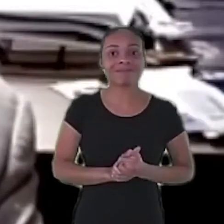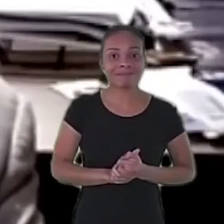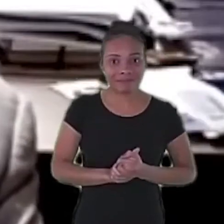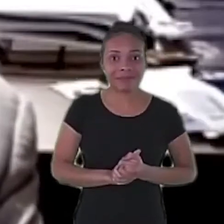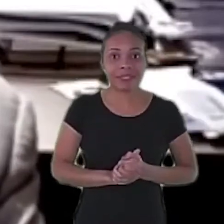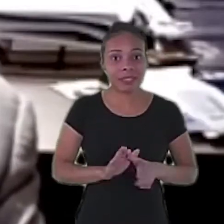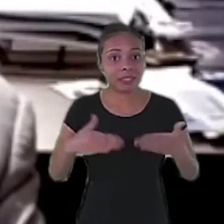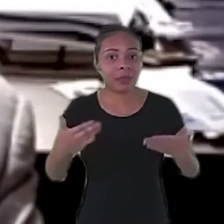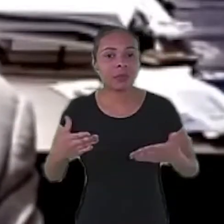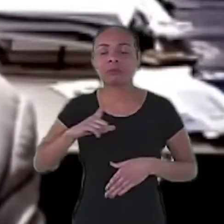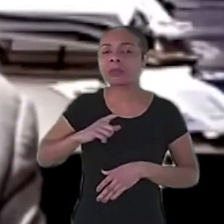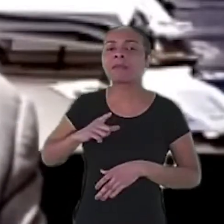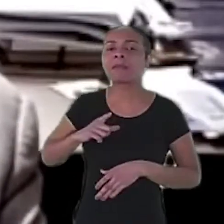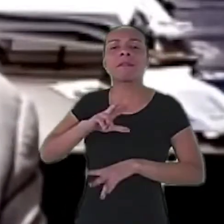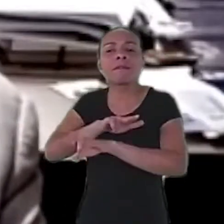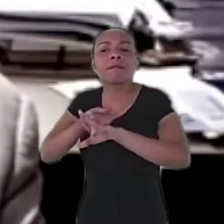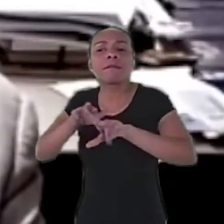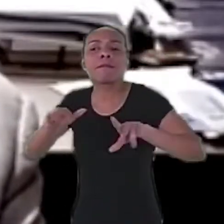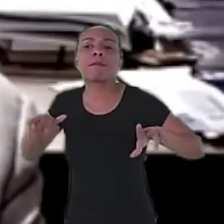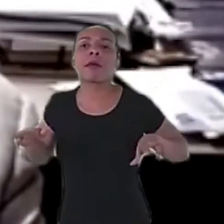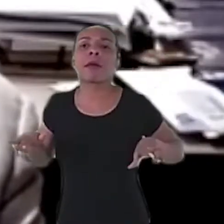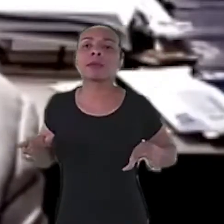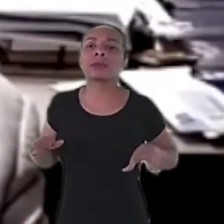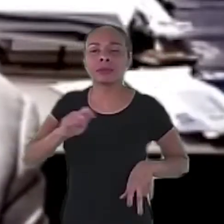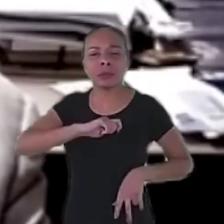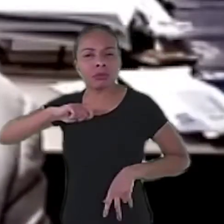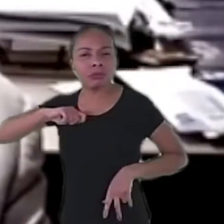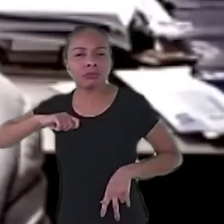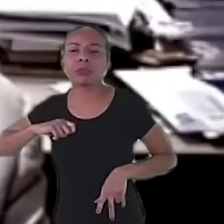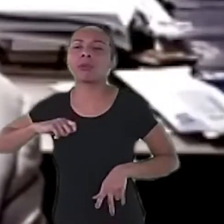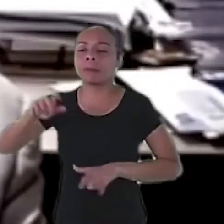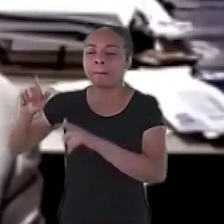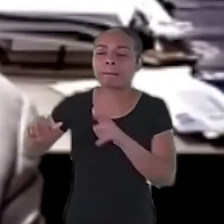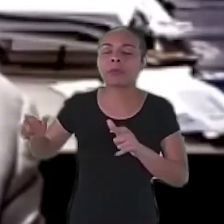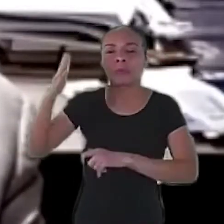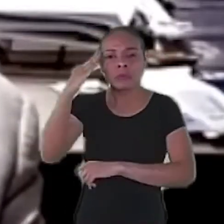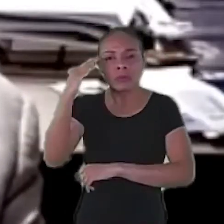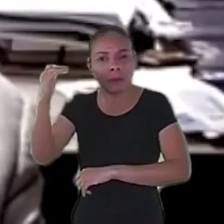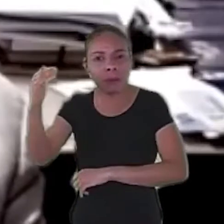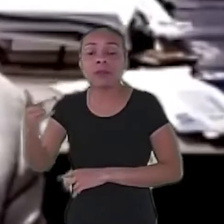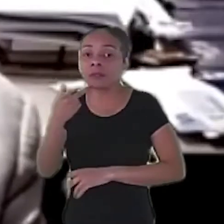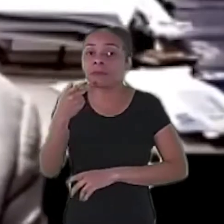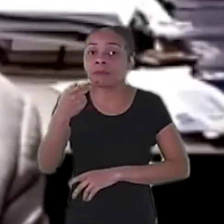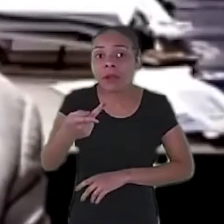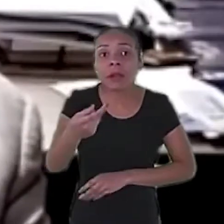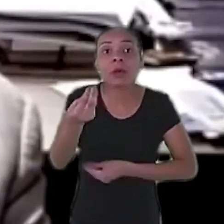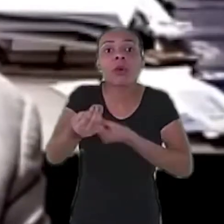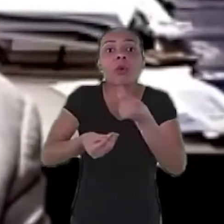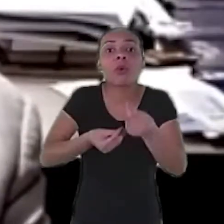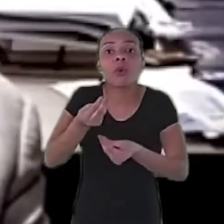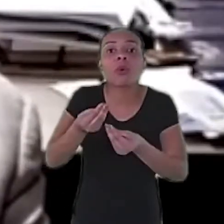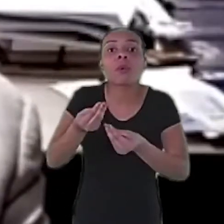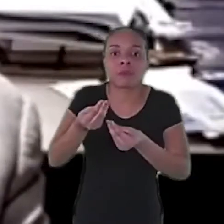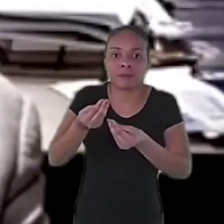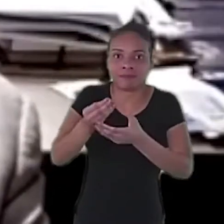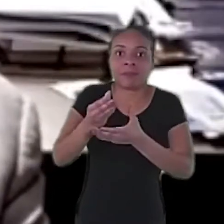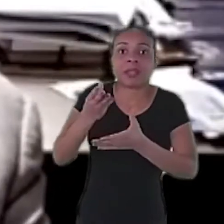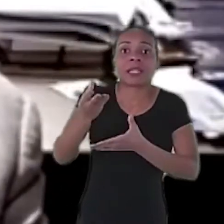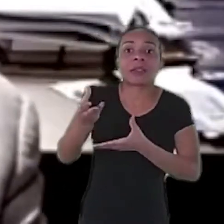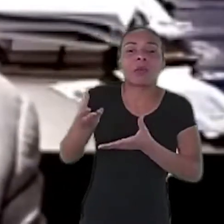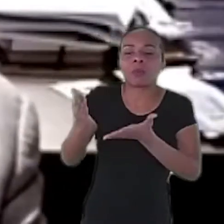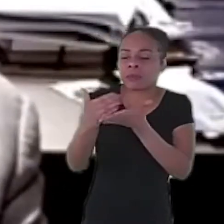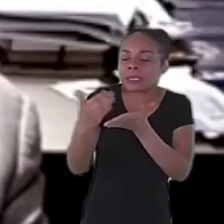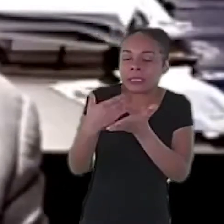Gun Belt, que é como cresceu o cinturão da arma nos Estados Unidos, e depois um segundo livro, que era A